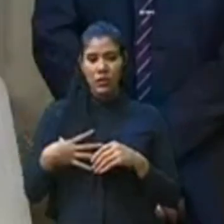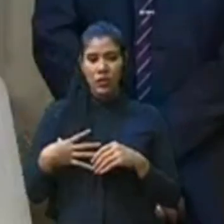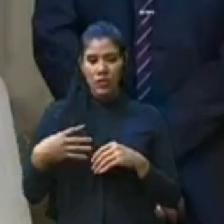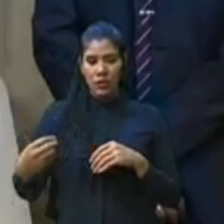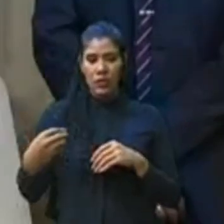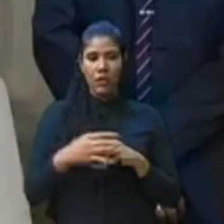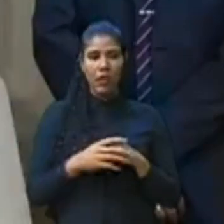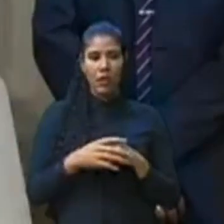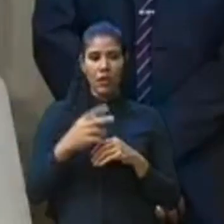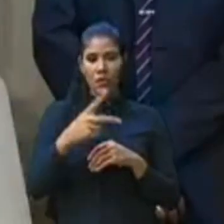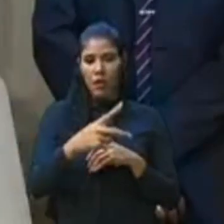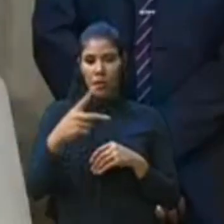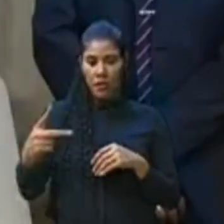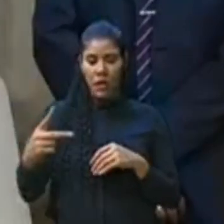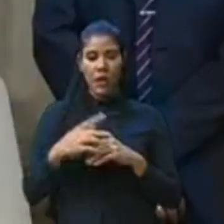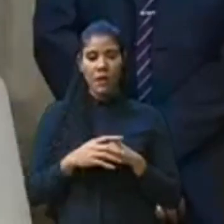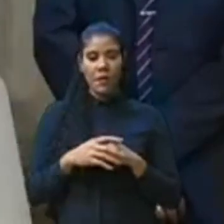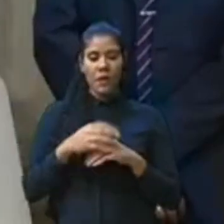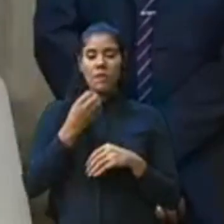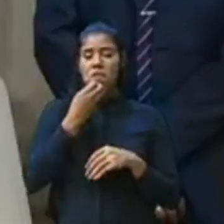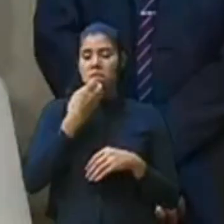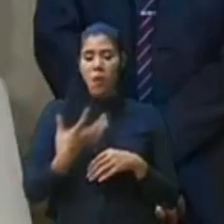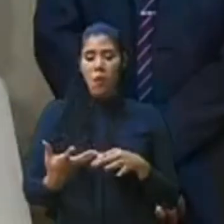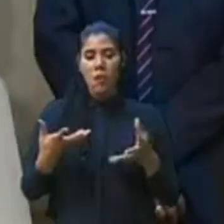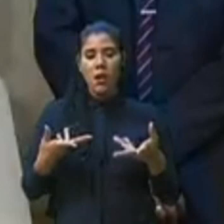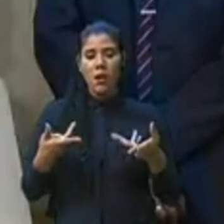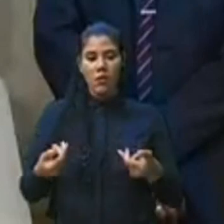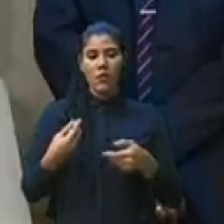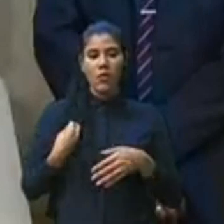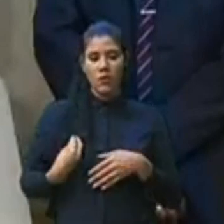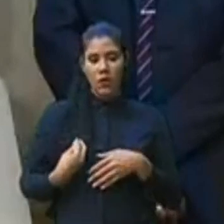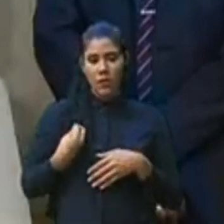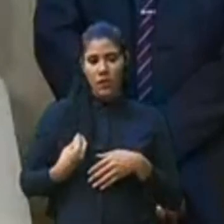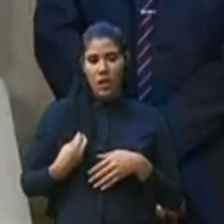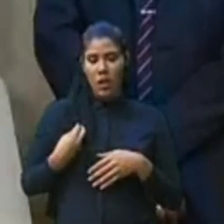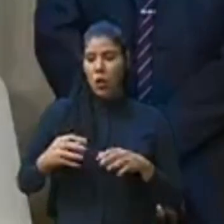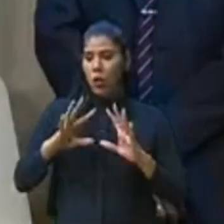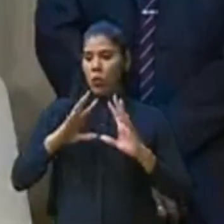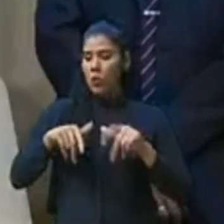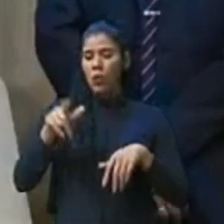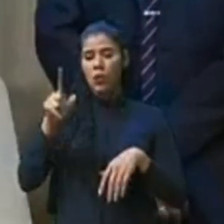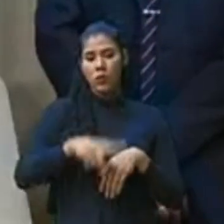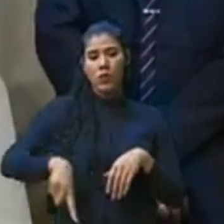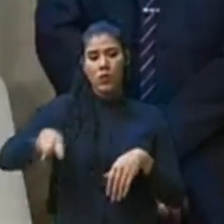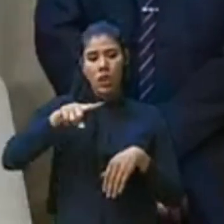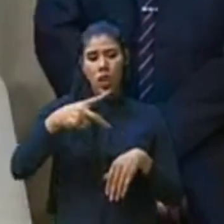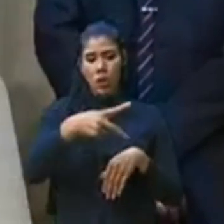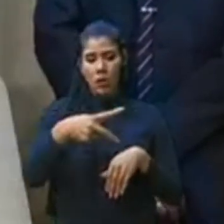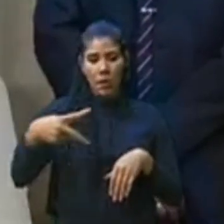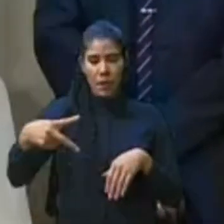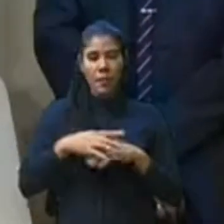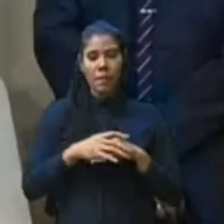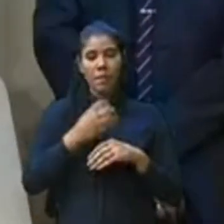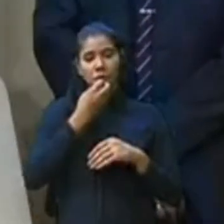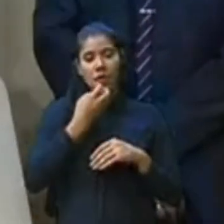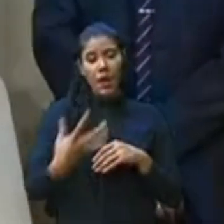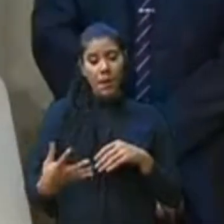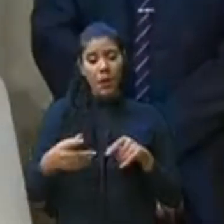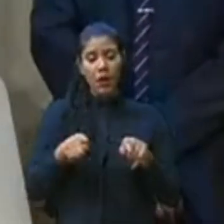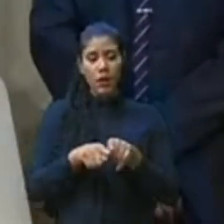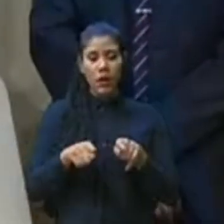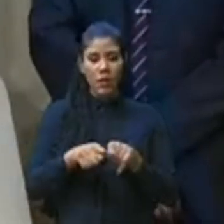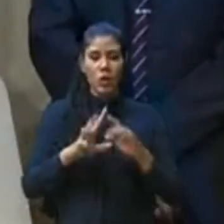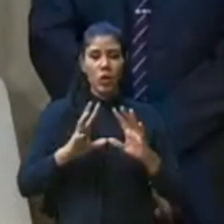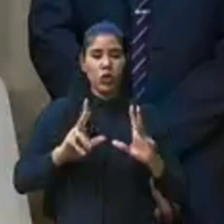PP, aos companheiros. Foi muito bom conviver realmente com todos os companheiros do PP, e é muito bom conviver. Dos